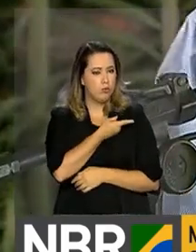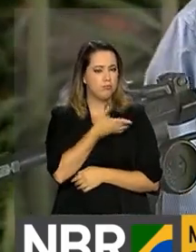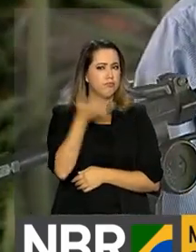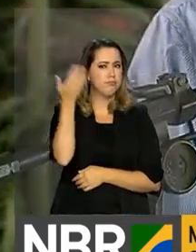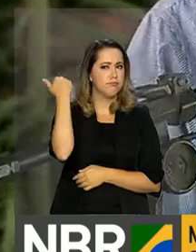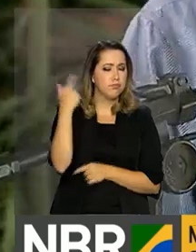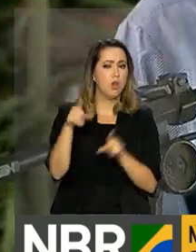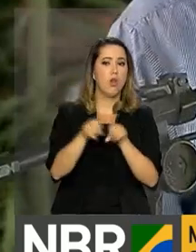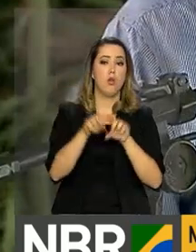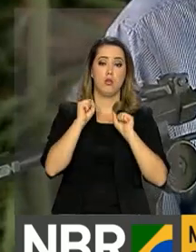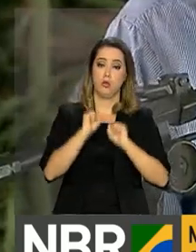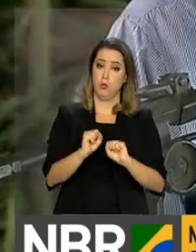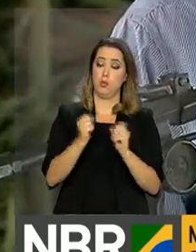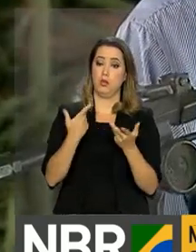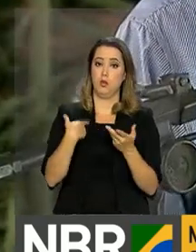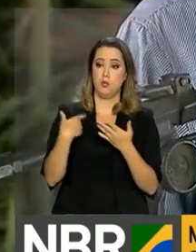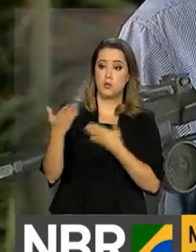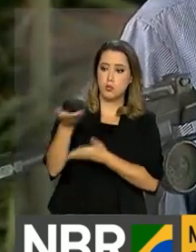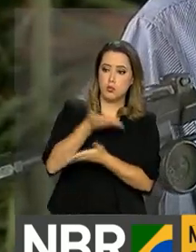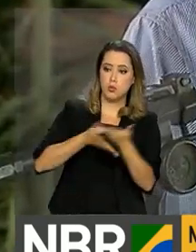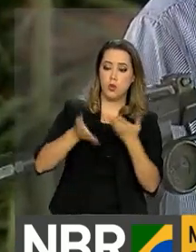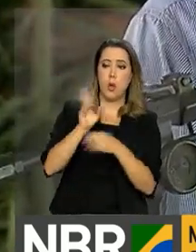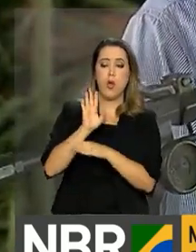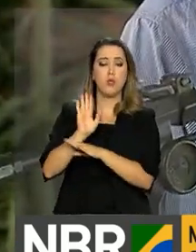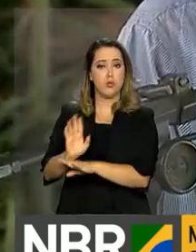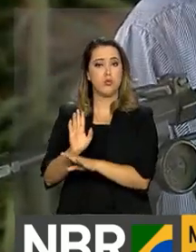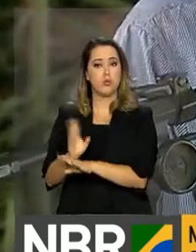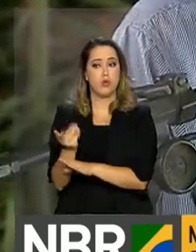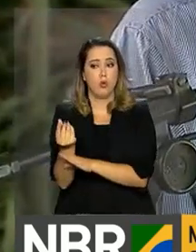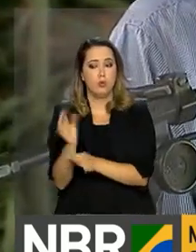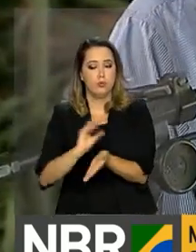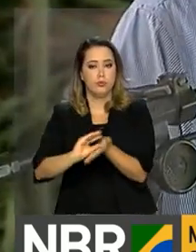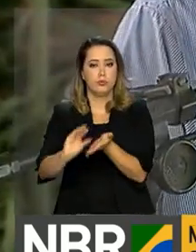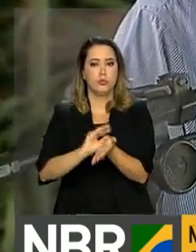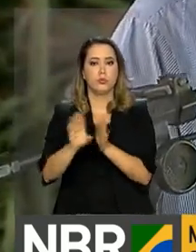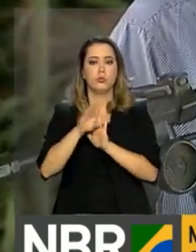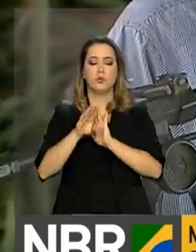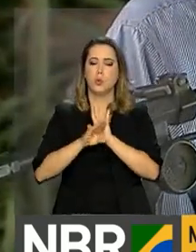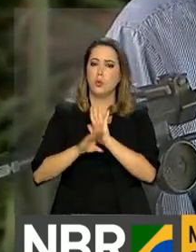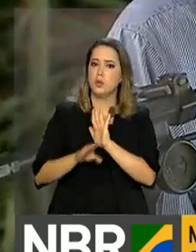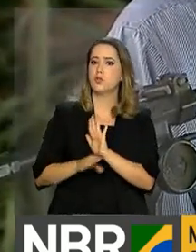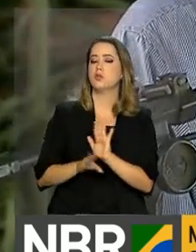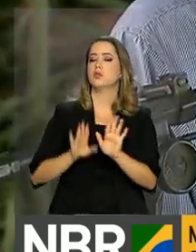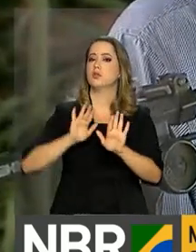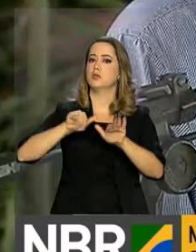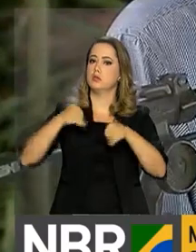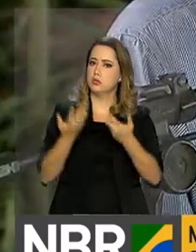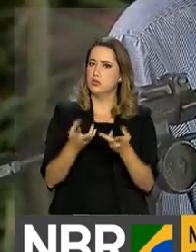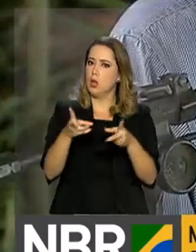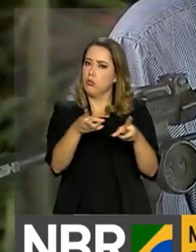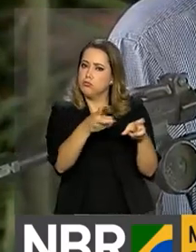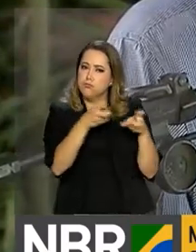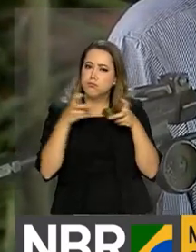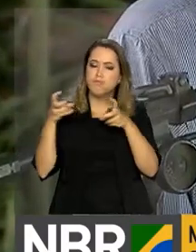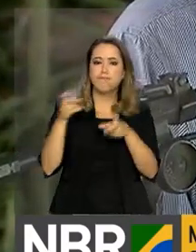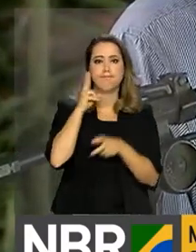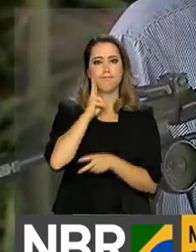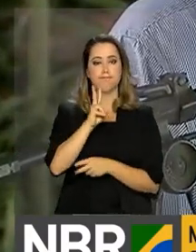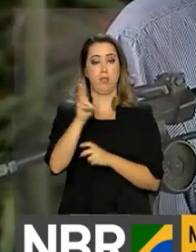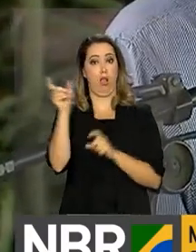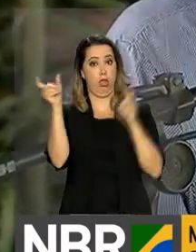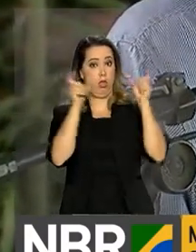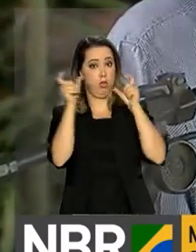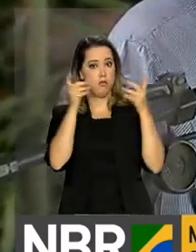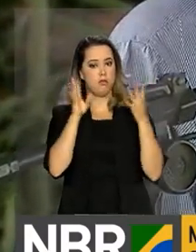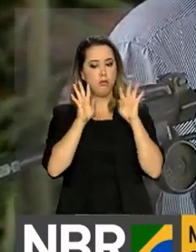chance, a oportunidade de patrocinar aquele projeto. E naquele momento, até me chamou muitíssimo a atenção,